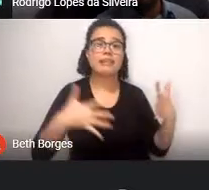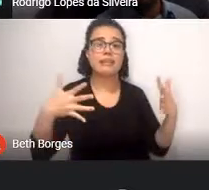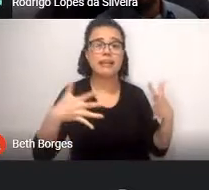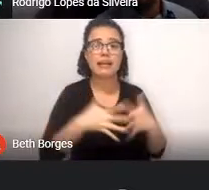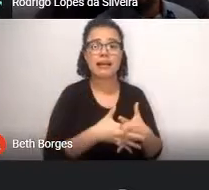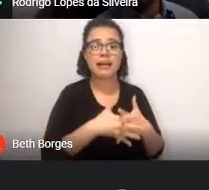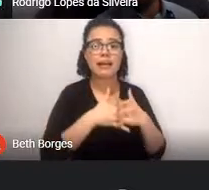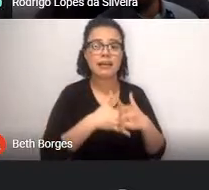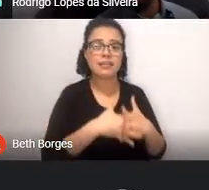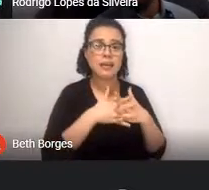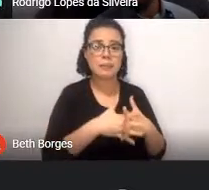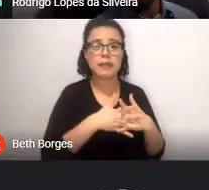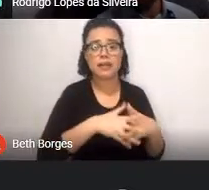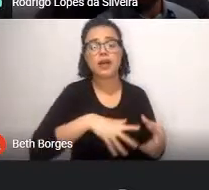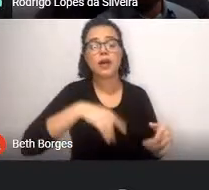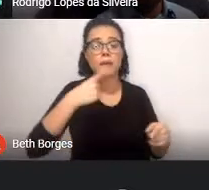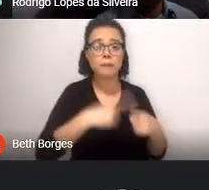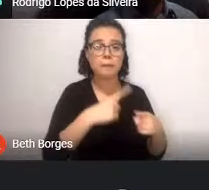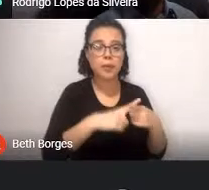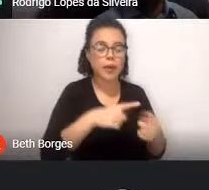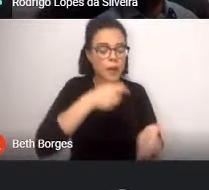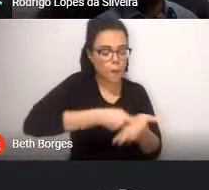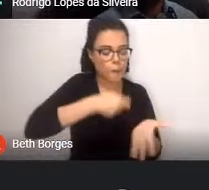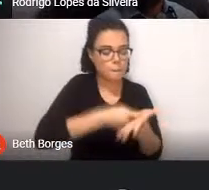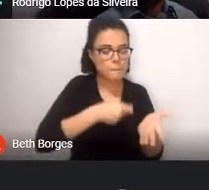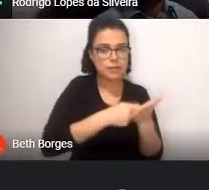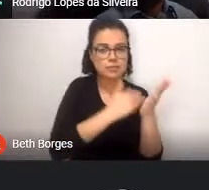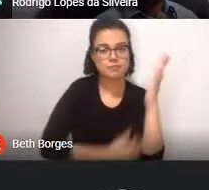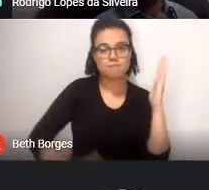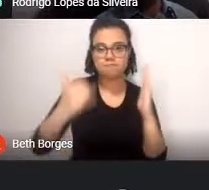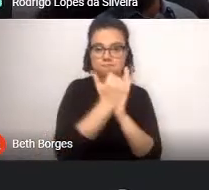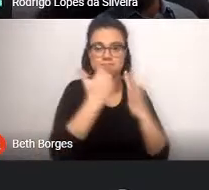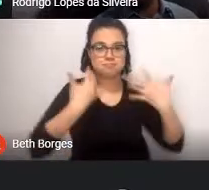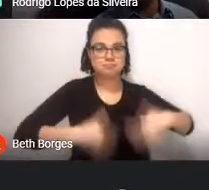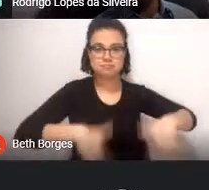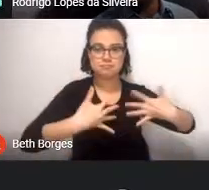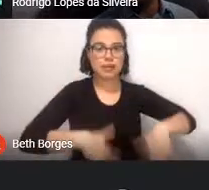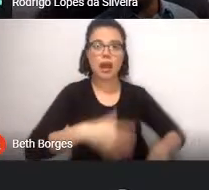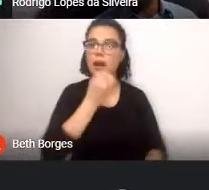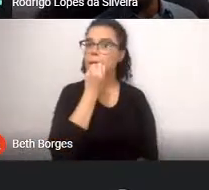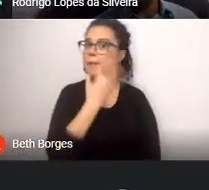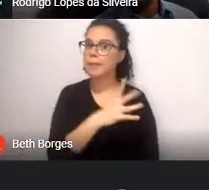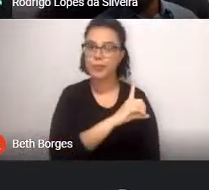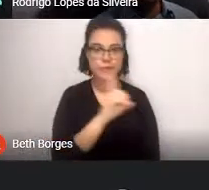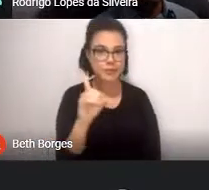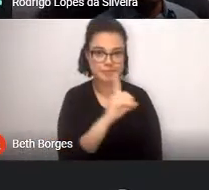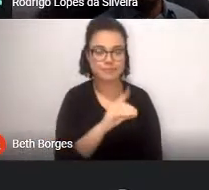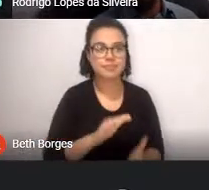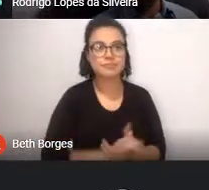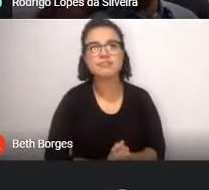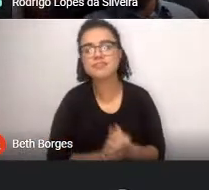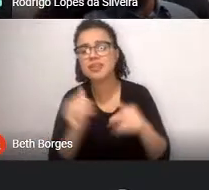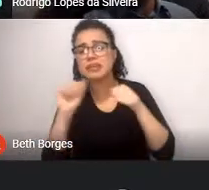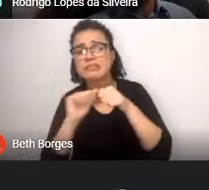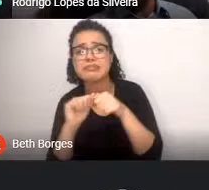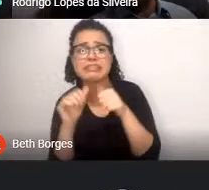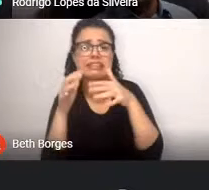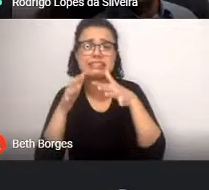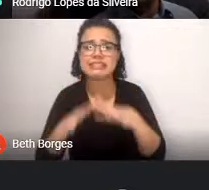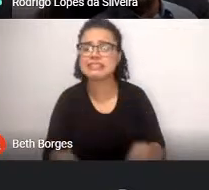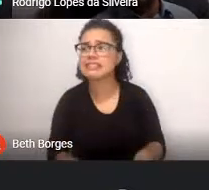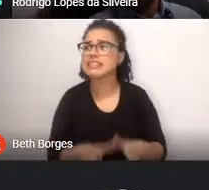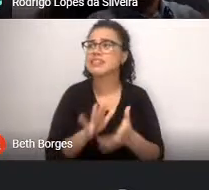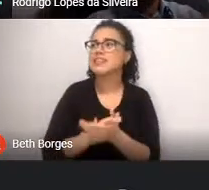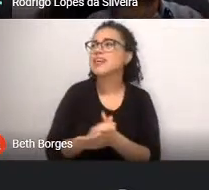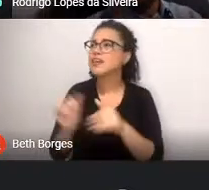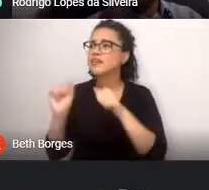mal, né? Crença dos deverias, achando que eu deveria ter feito isso dessa maneira e não daquele jeito que eu